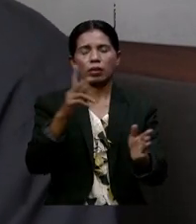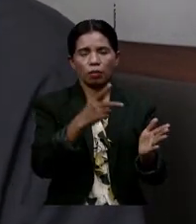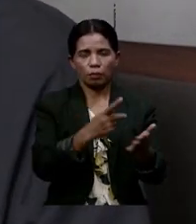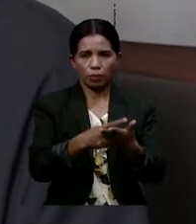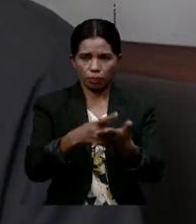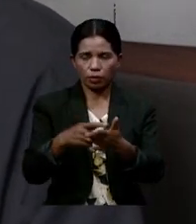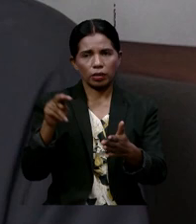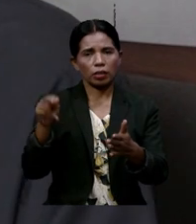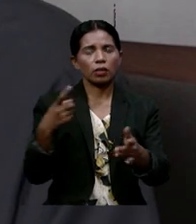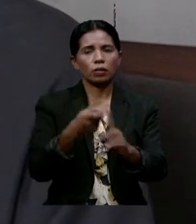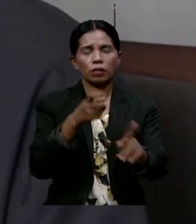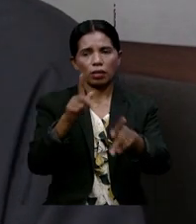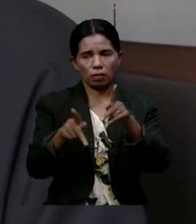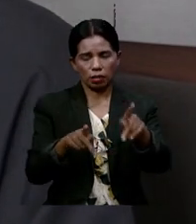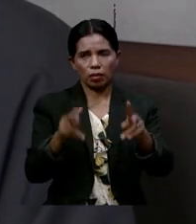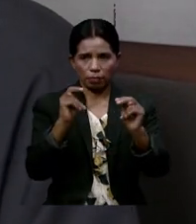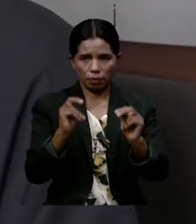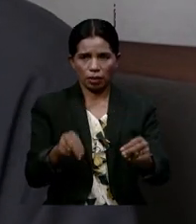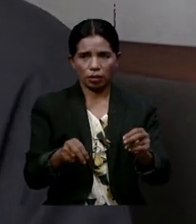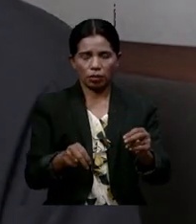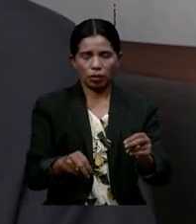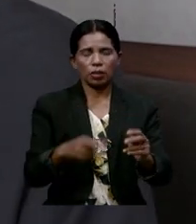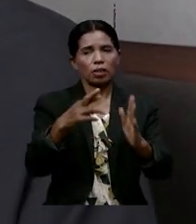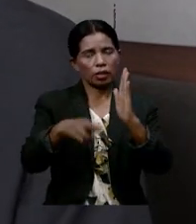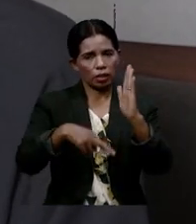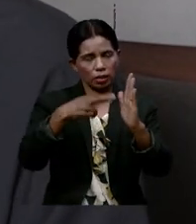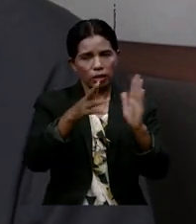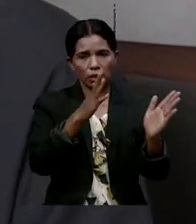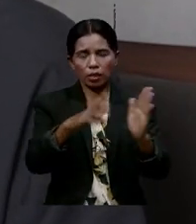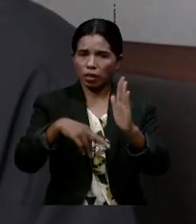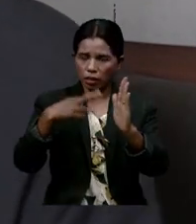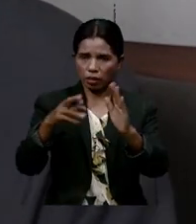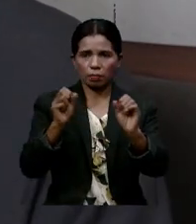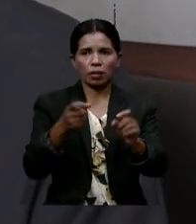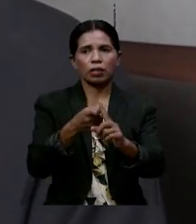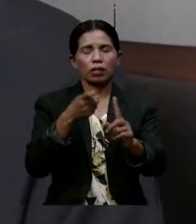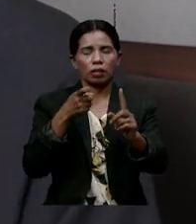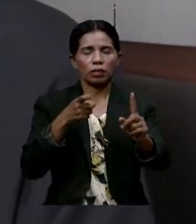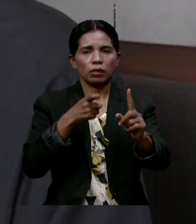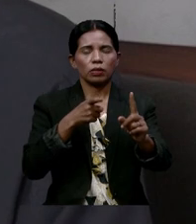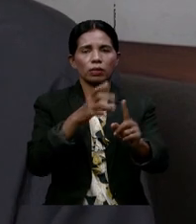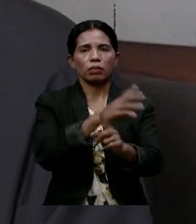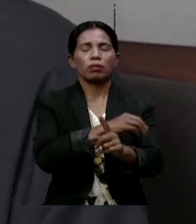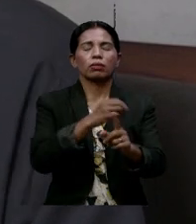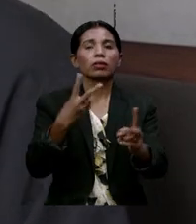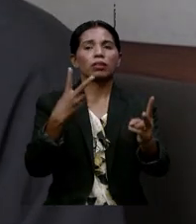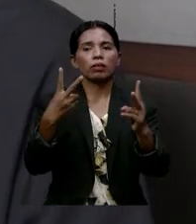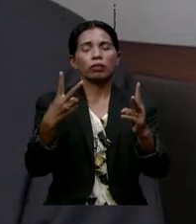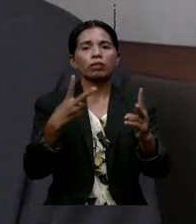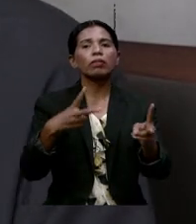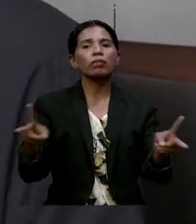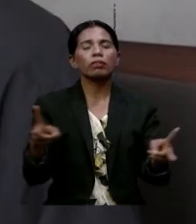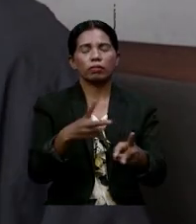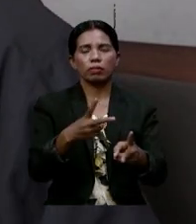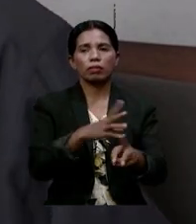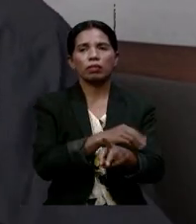ita mais comunidade ne bele nia mecanismo ga nia procedimento ne bele mais concurso público. Concurso público. Agora, se